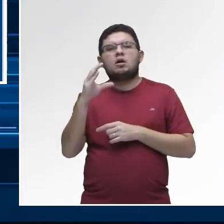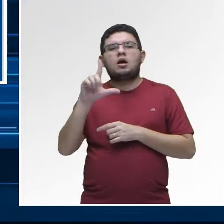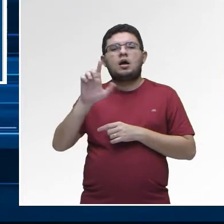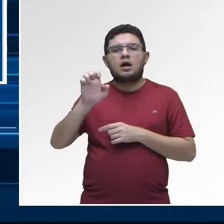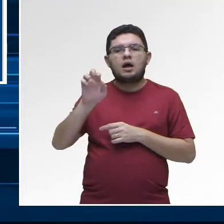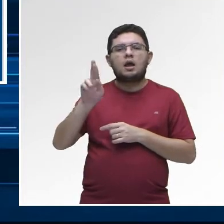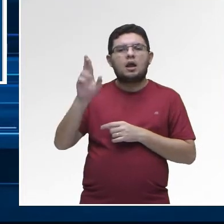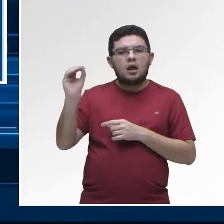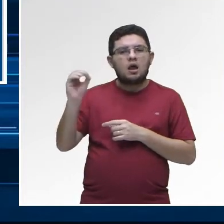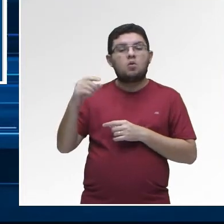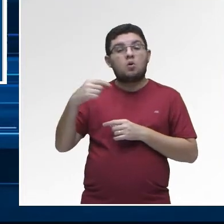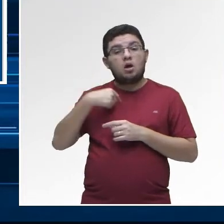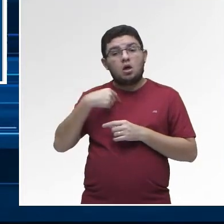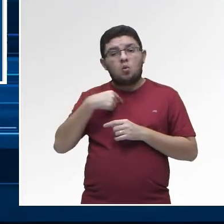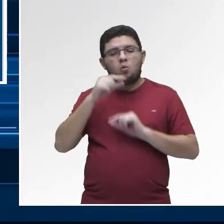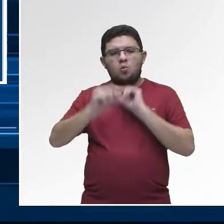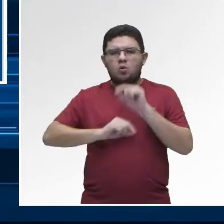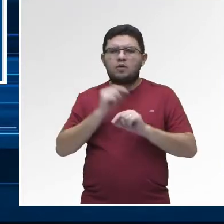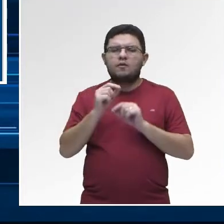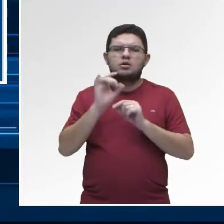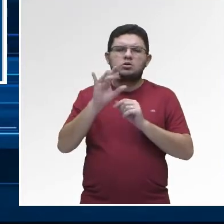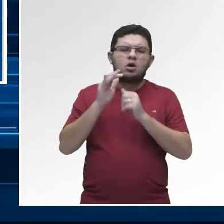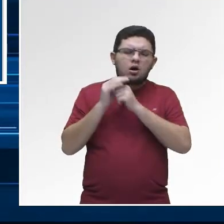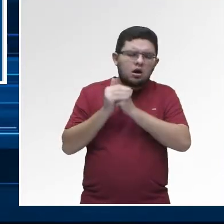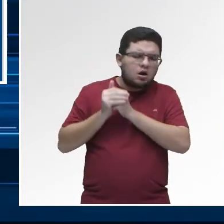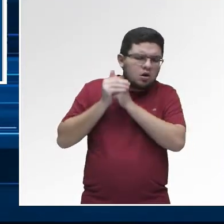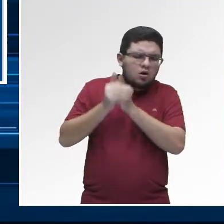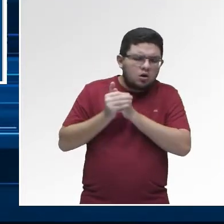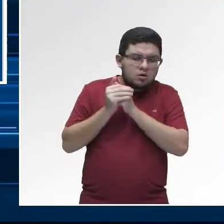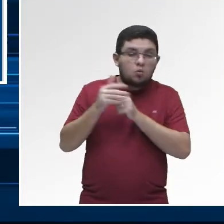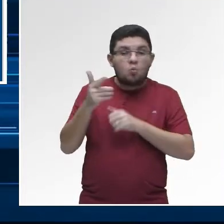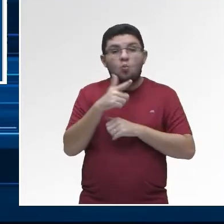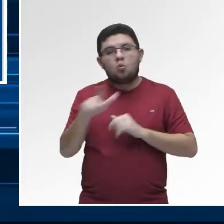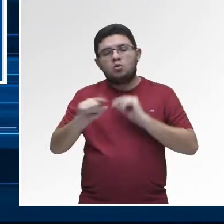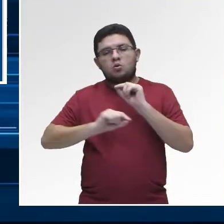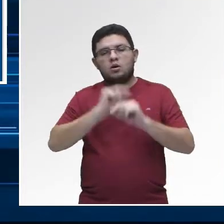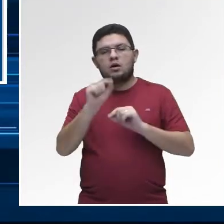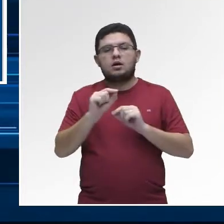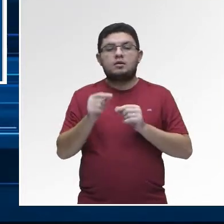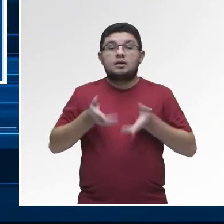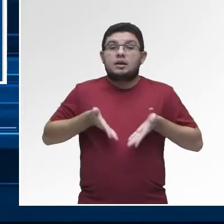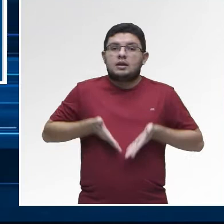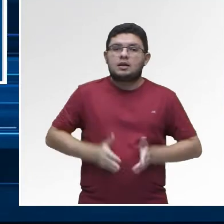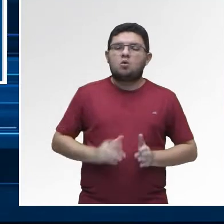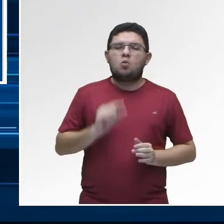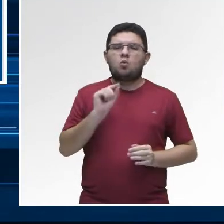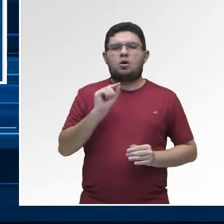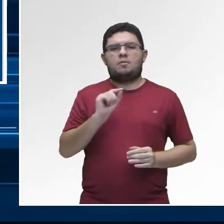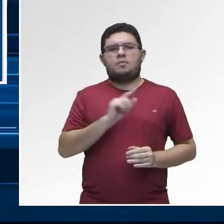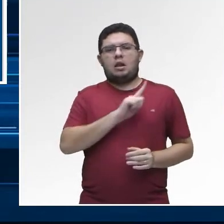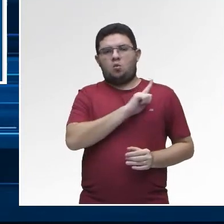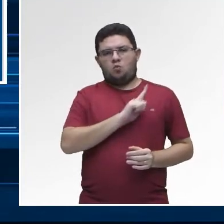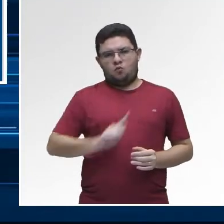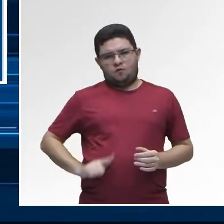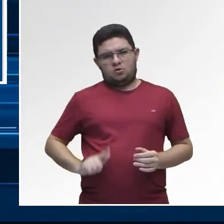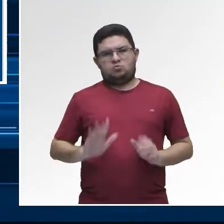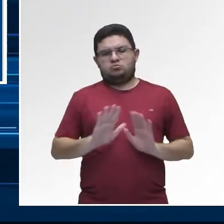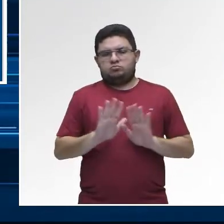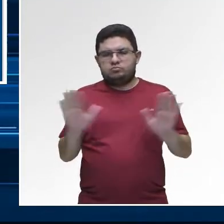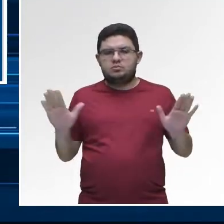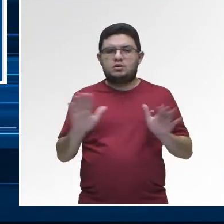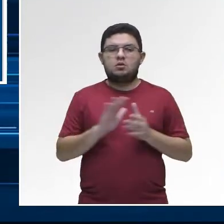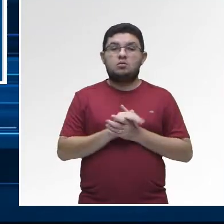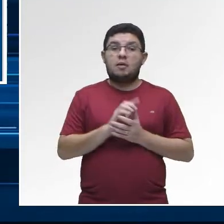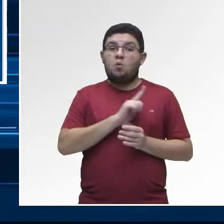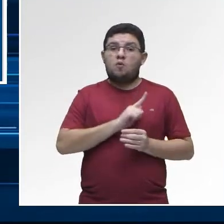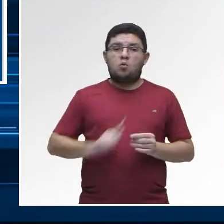E o outro nasceu para governar. Então, é o rei, né, que vai governar. Então, a sociedade funcionava dessa maneira. E quem que